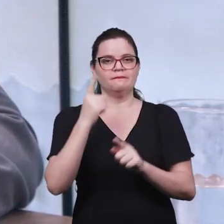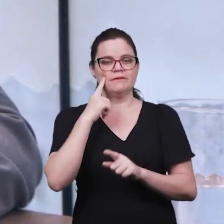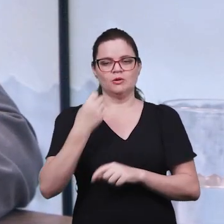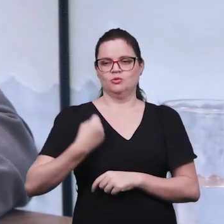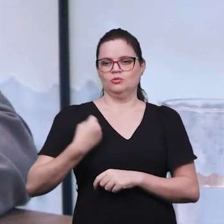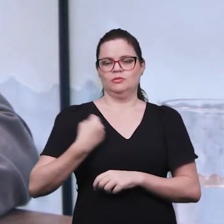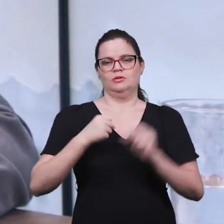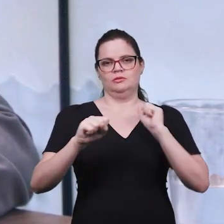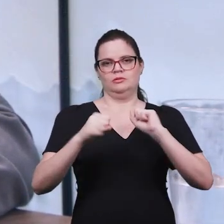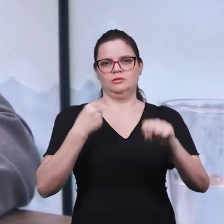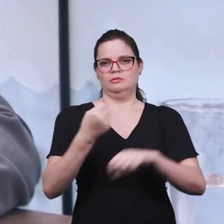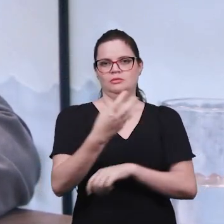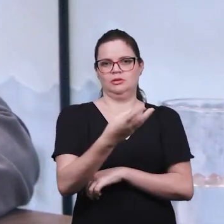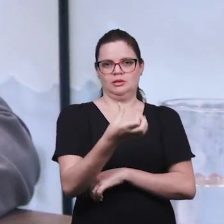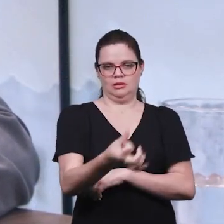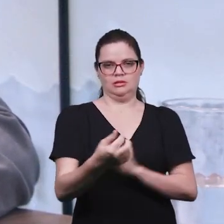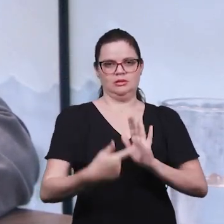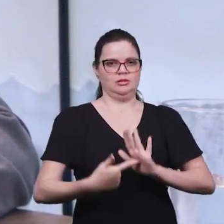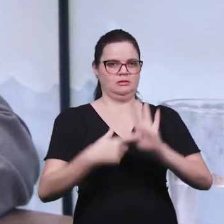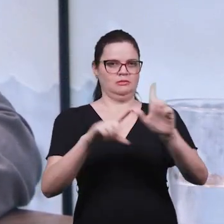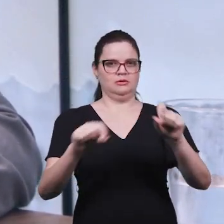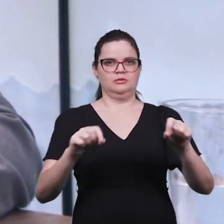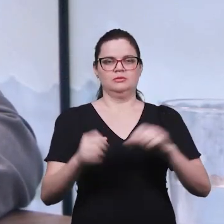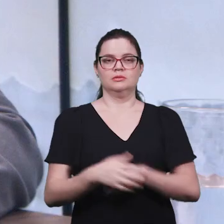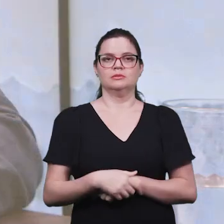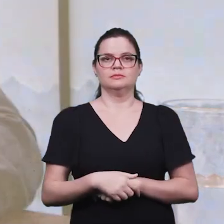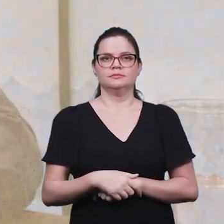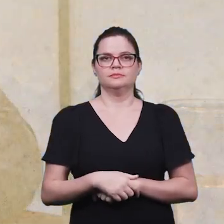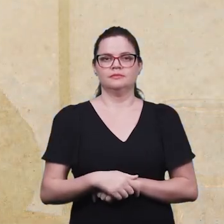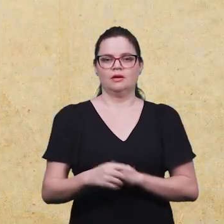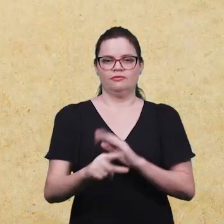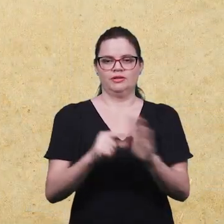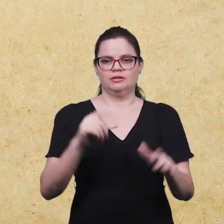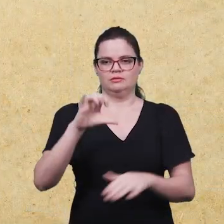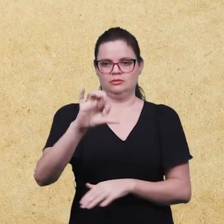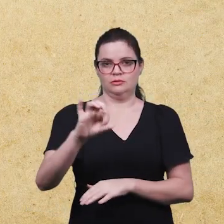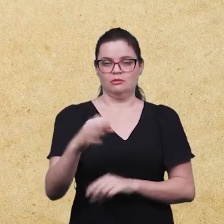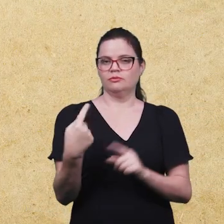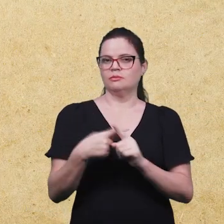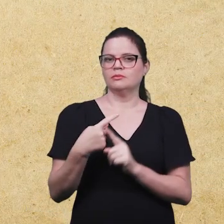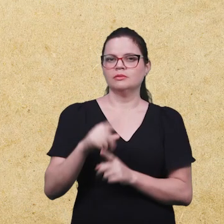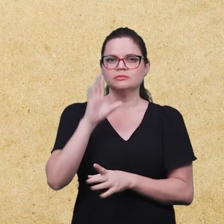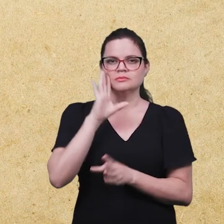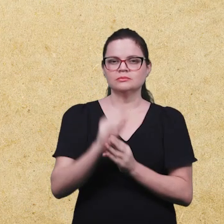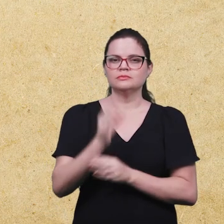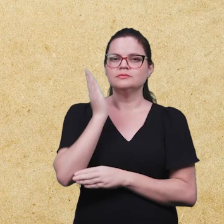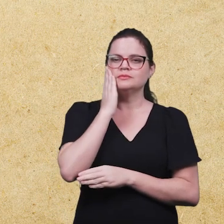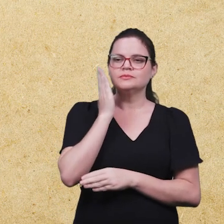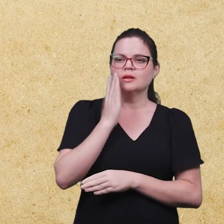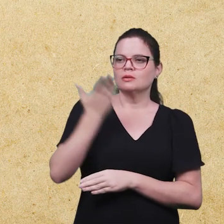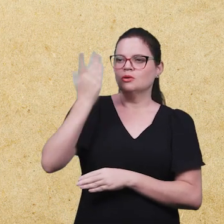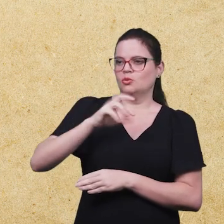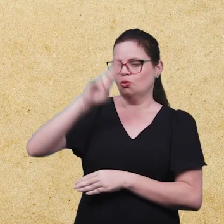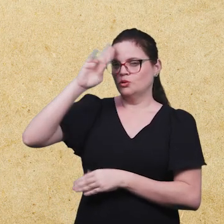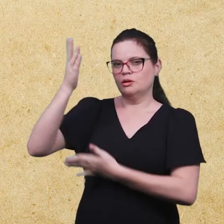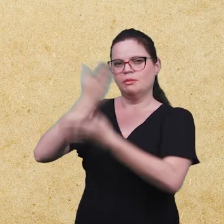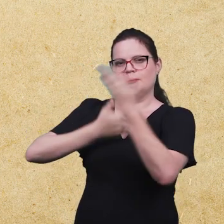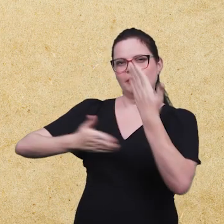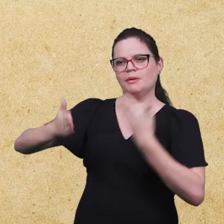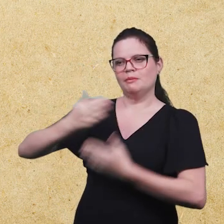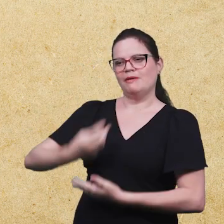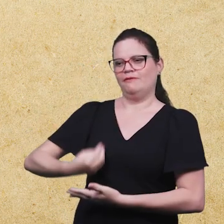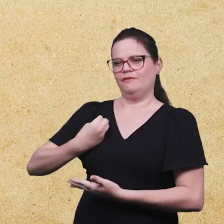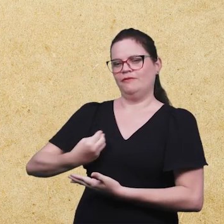o Salmo 36, quando ele diz assim, Salmo 36, verso 9, porque em ti está o manancial da vida, na tua